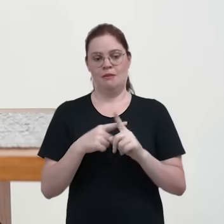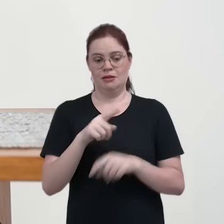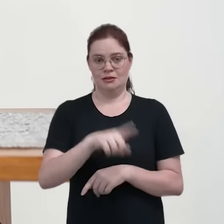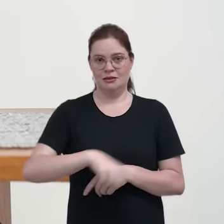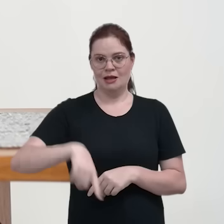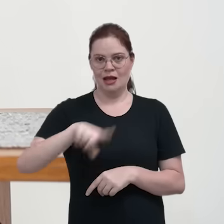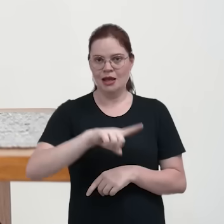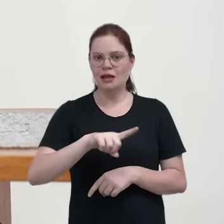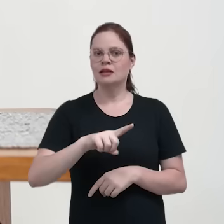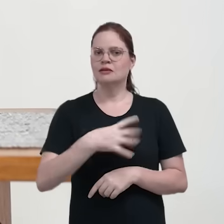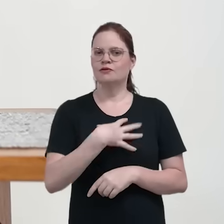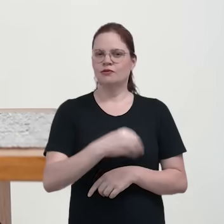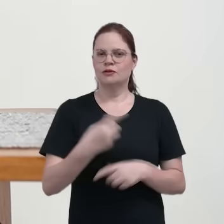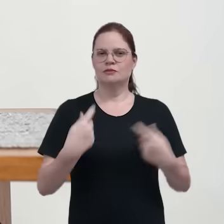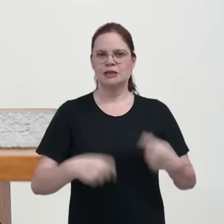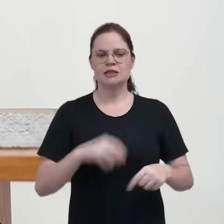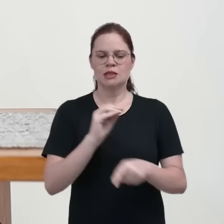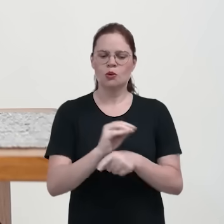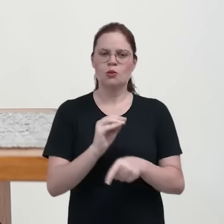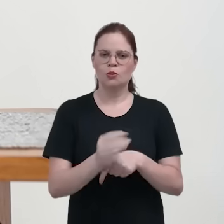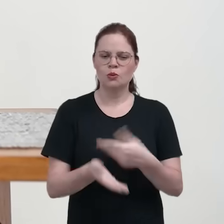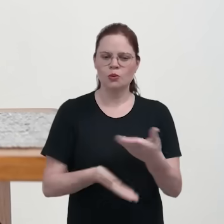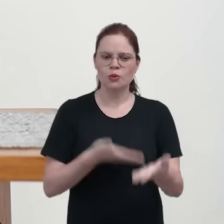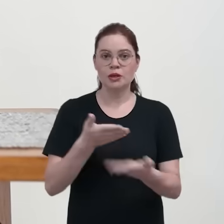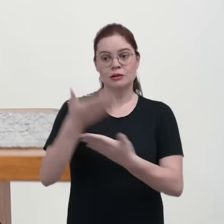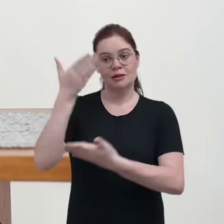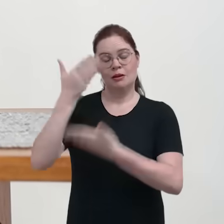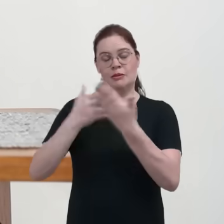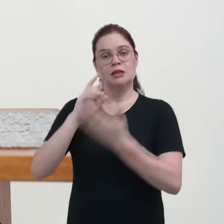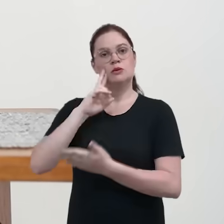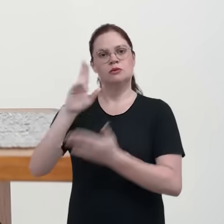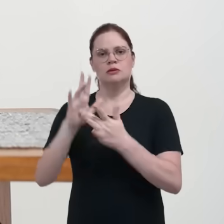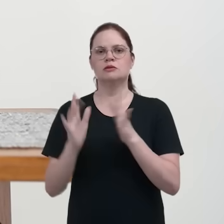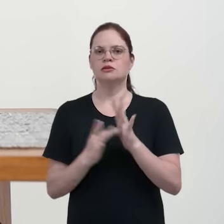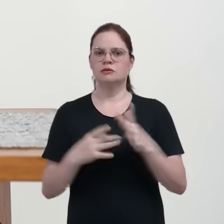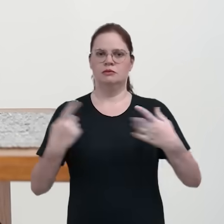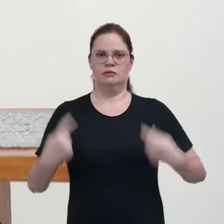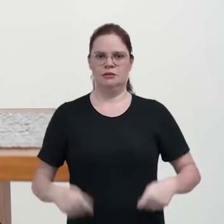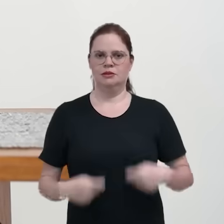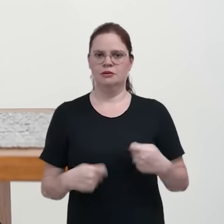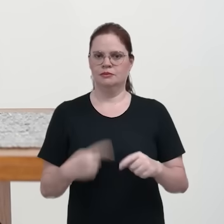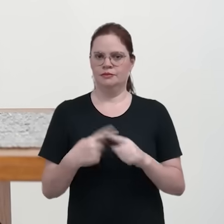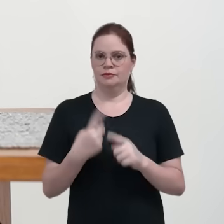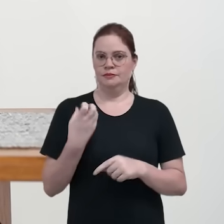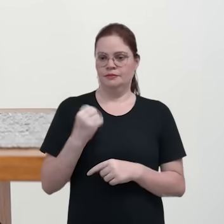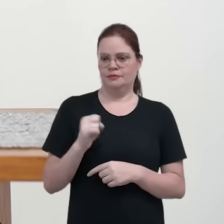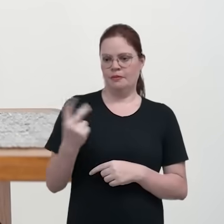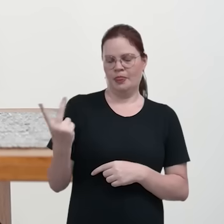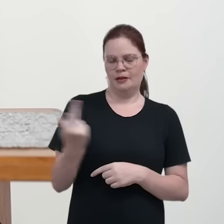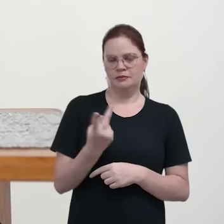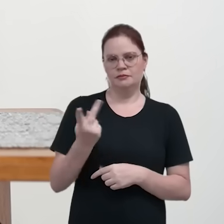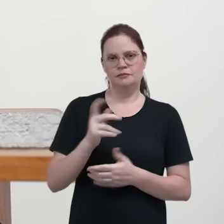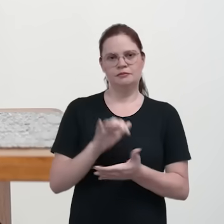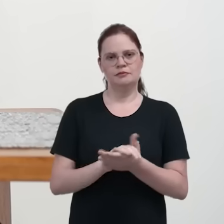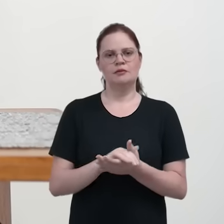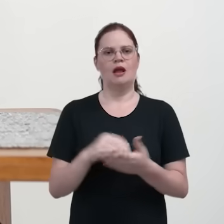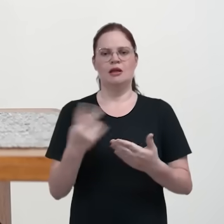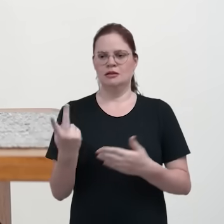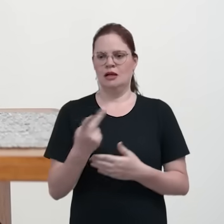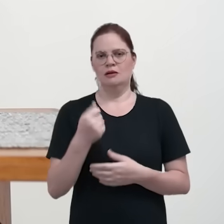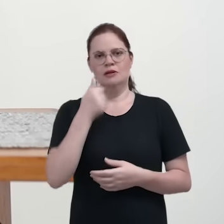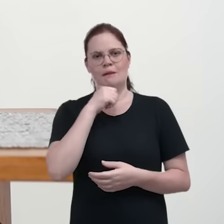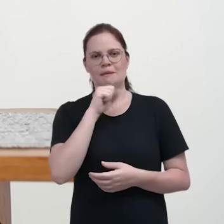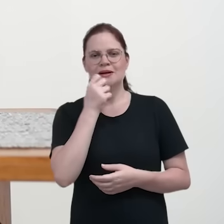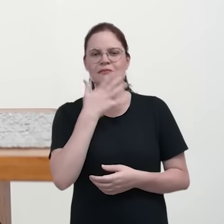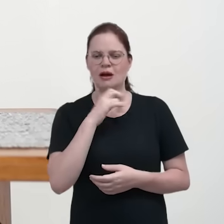nossos filhos precisam ser criados para o Senhor. E quando o casal, a família, a mãe, o